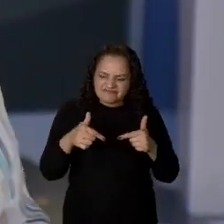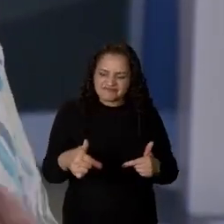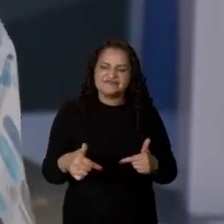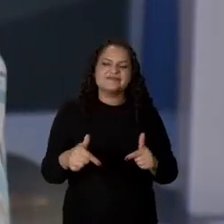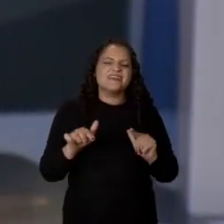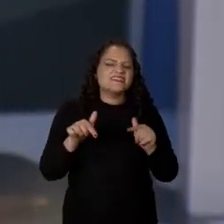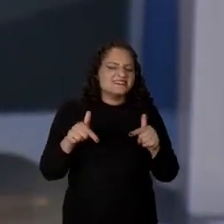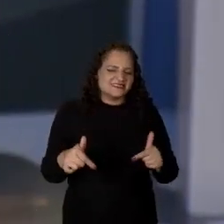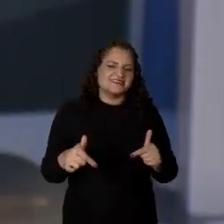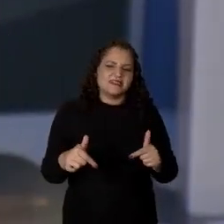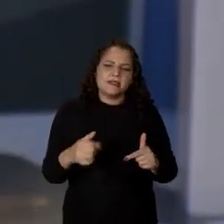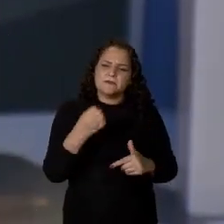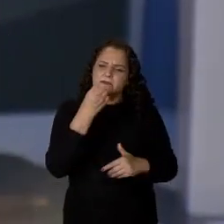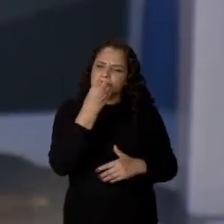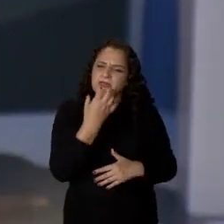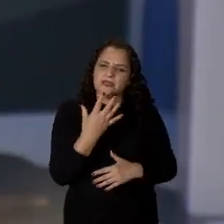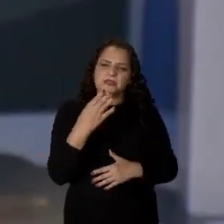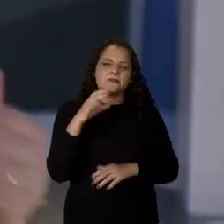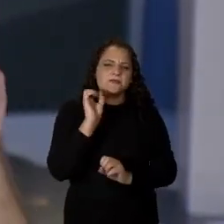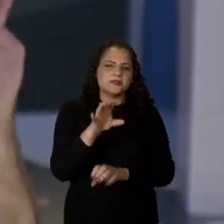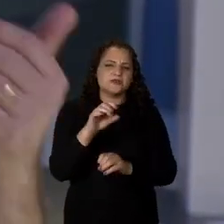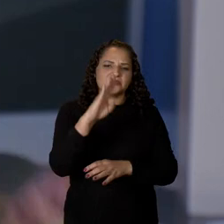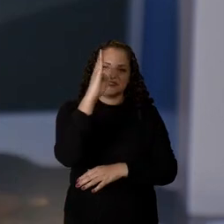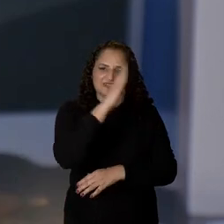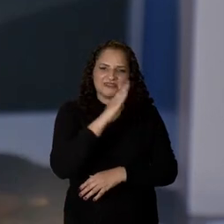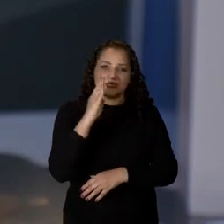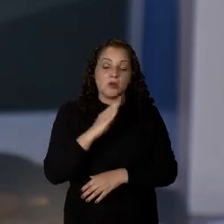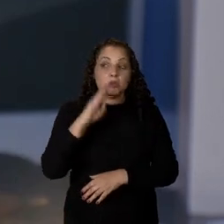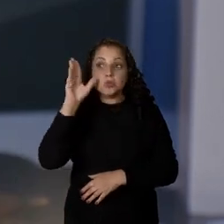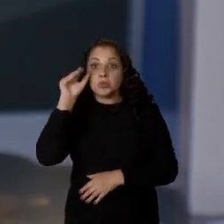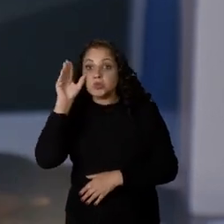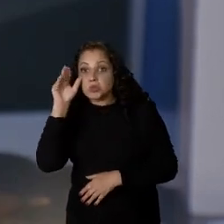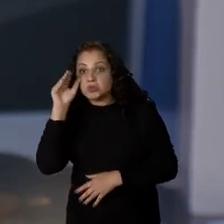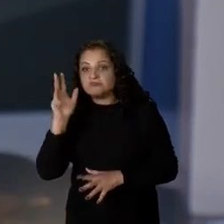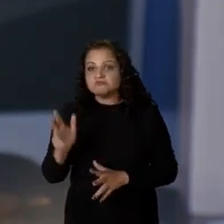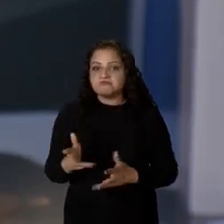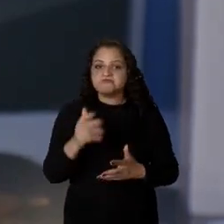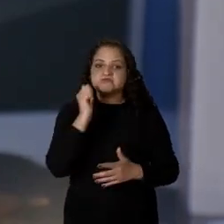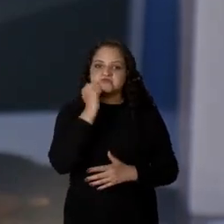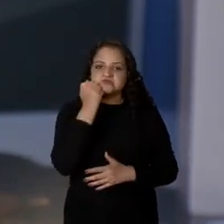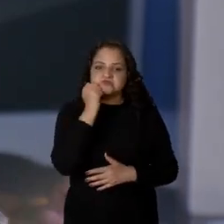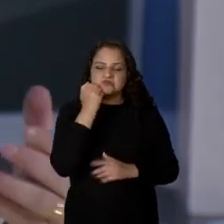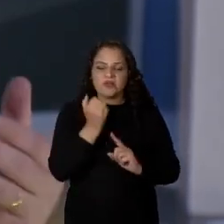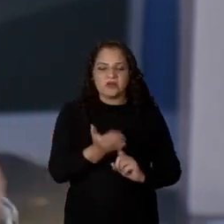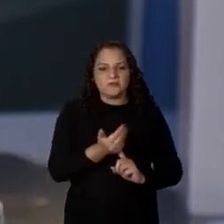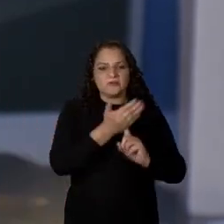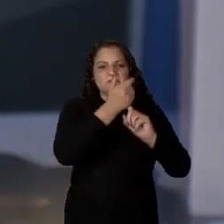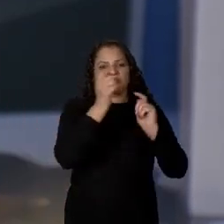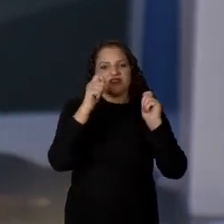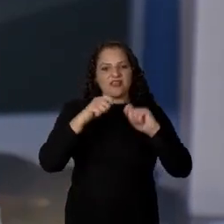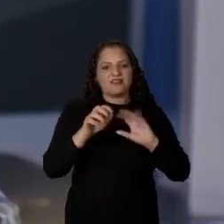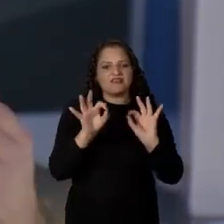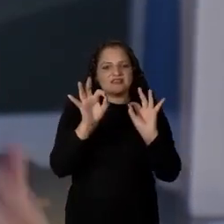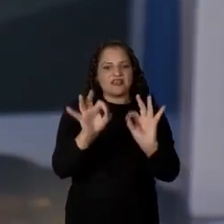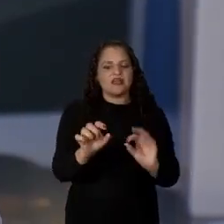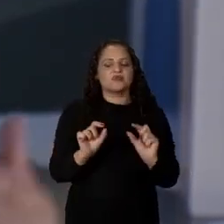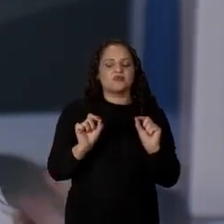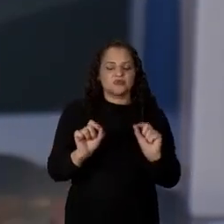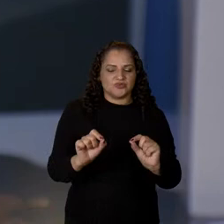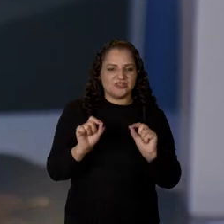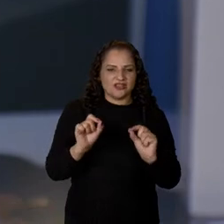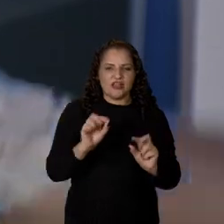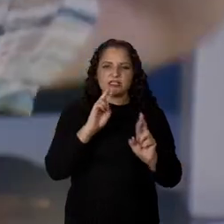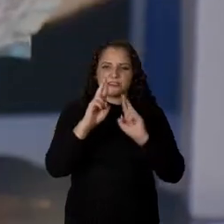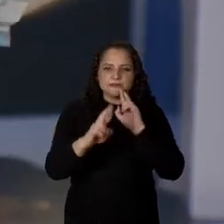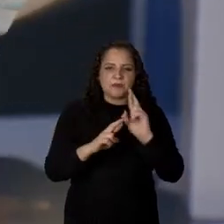tanto e tão bem para a educação brasileira, fomentando curiosidade que move ciência e tecnologia. E podem ter certeza que